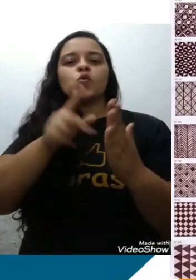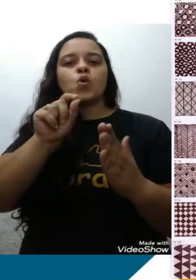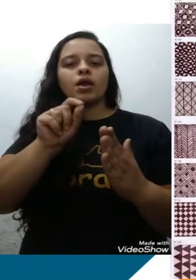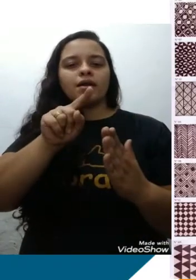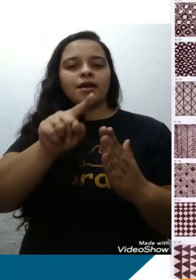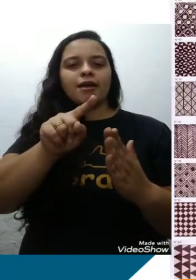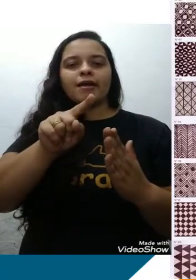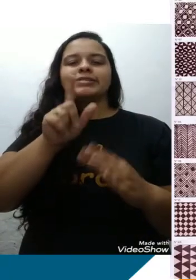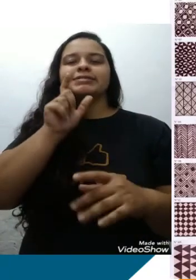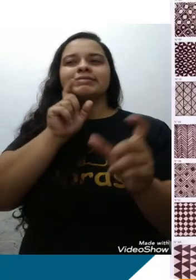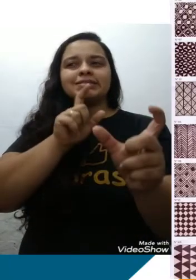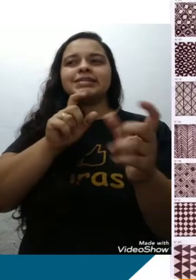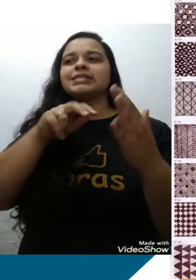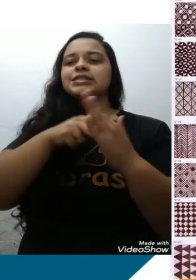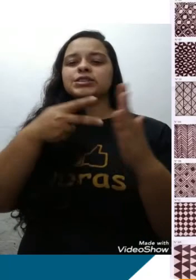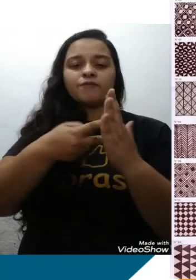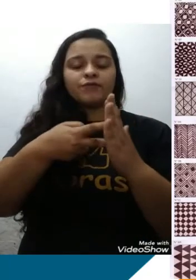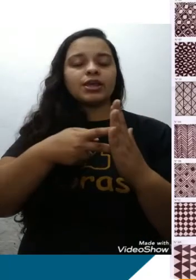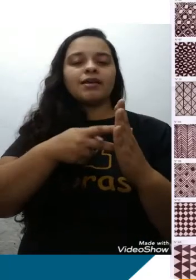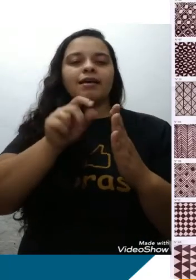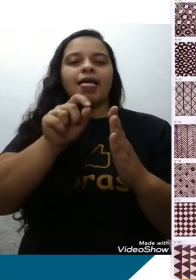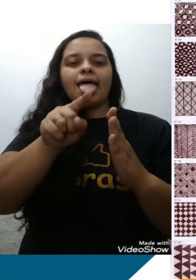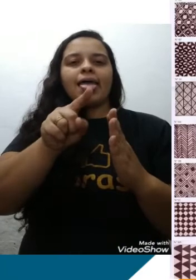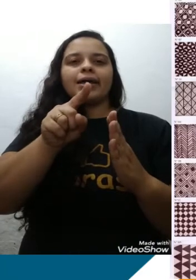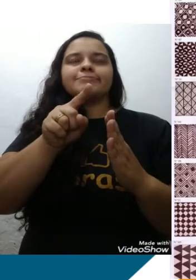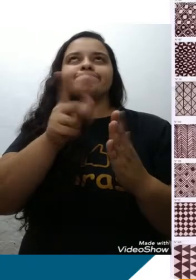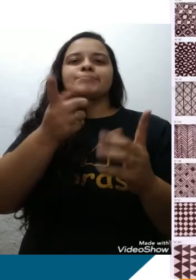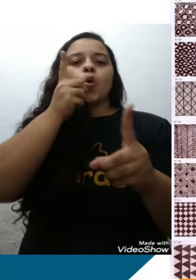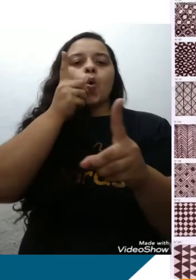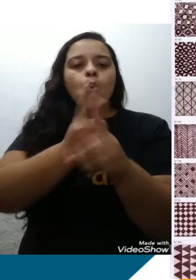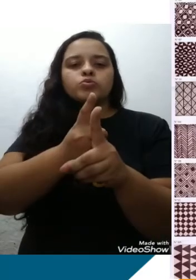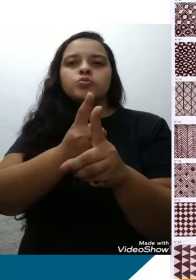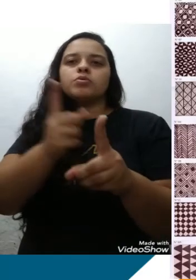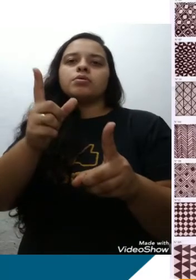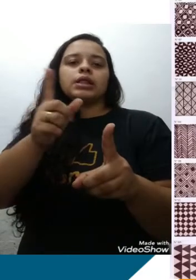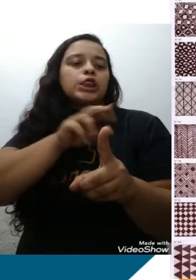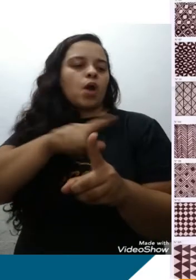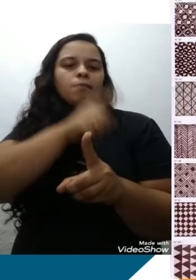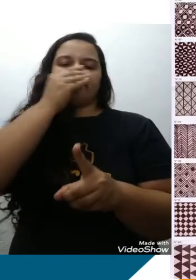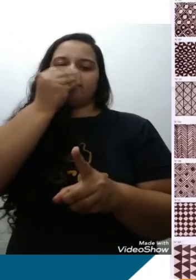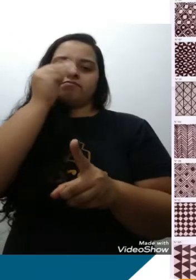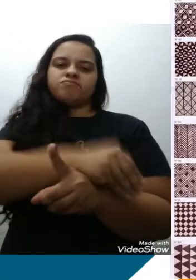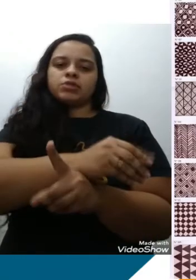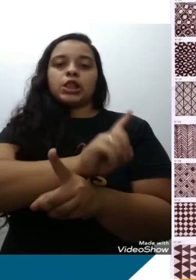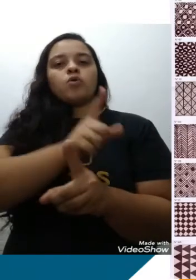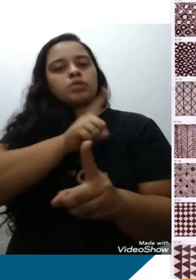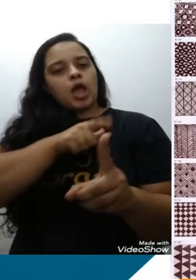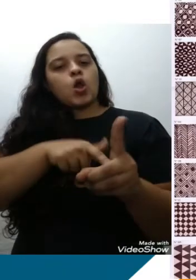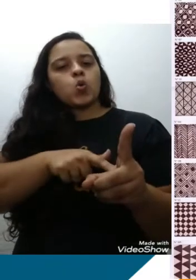indígenas nesse processo, Não é um movimento que parte do europeu, mas é um movimento de encontro de duas diferentes